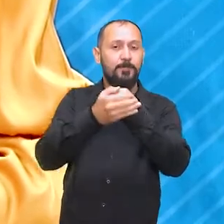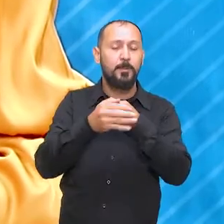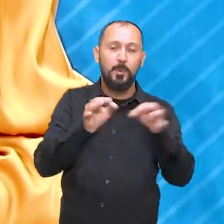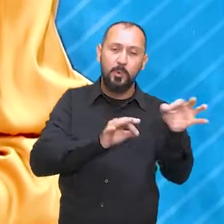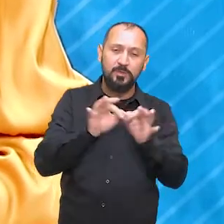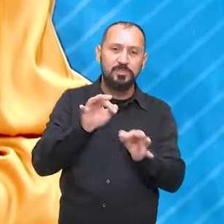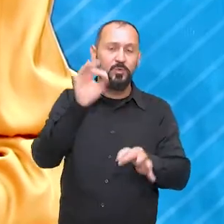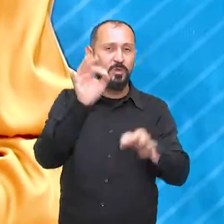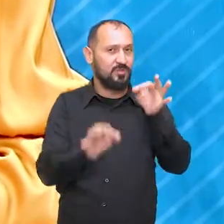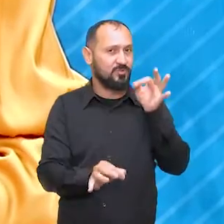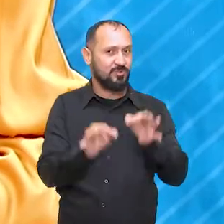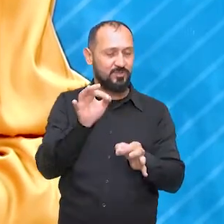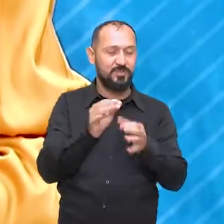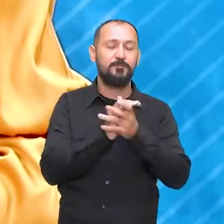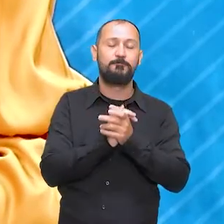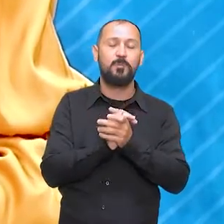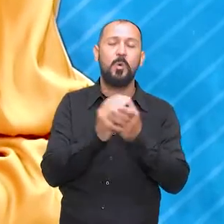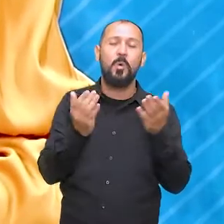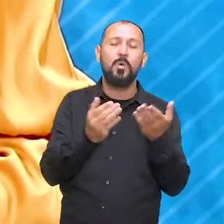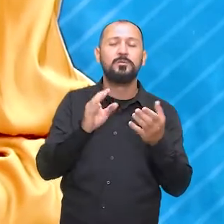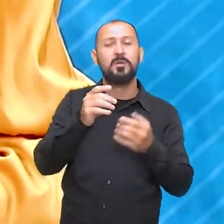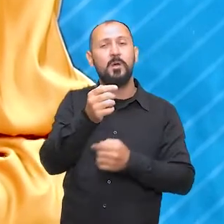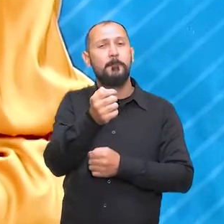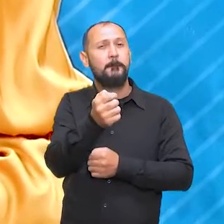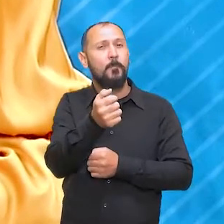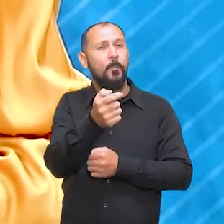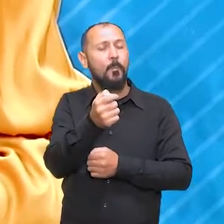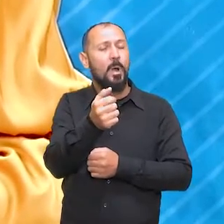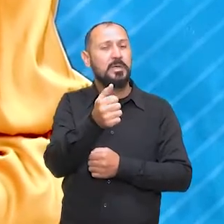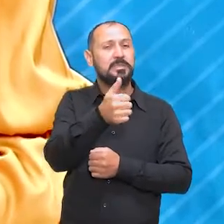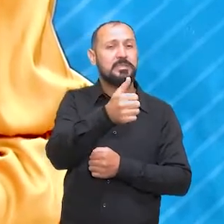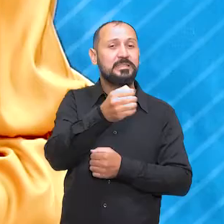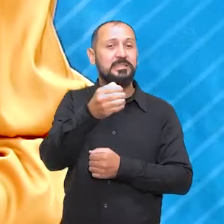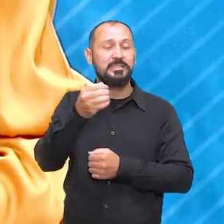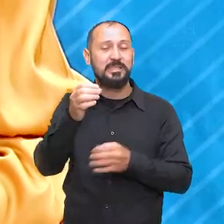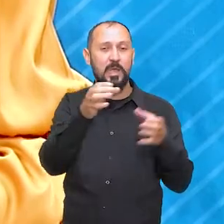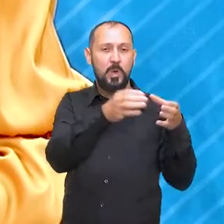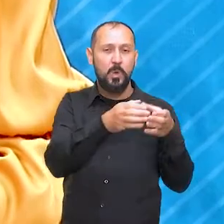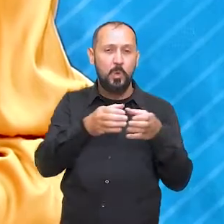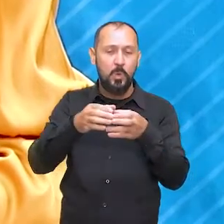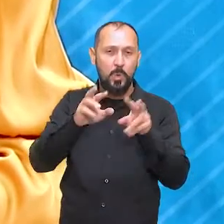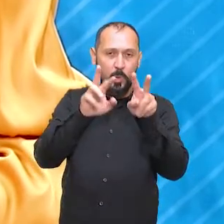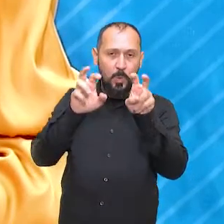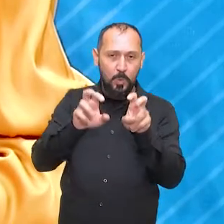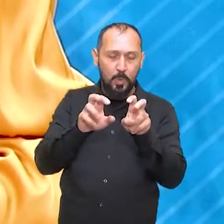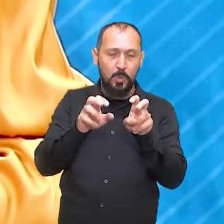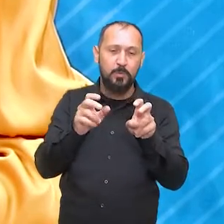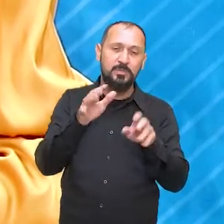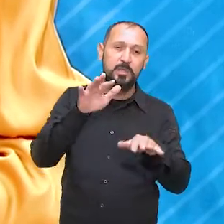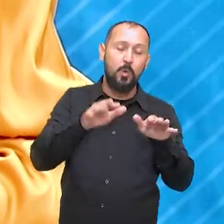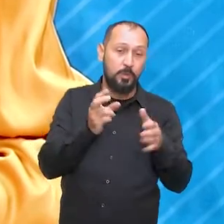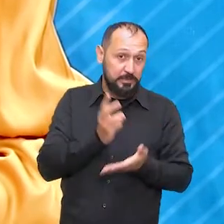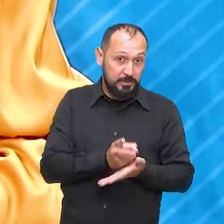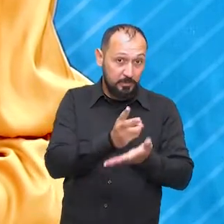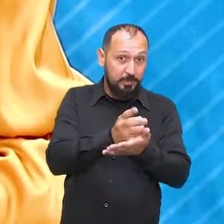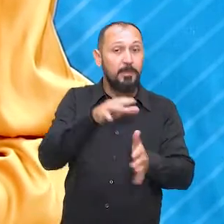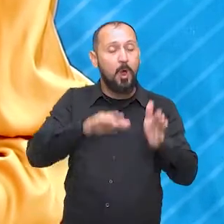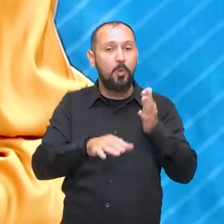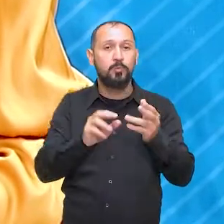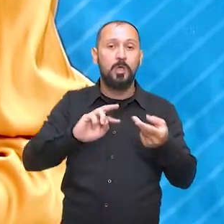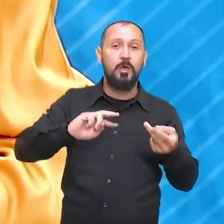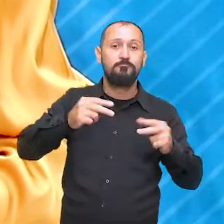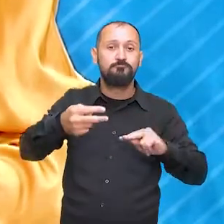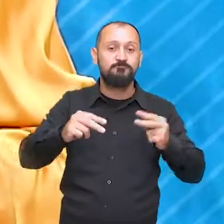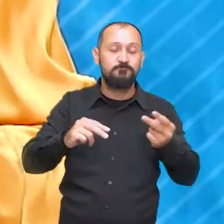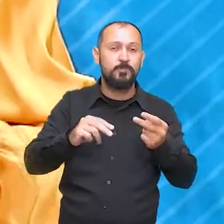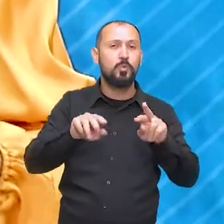sociedade e do ordenamento jurídico. Atualmente, são mais de 100 comissões, entre permanentes e temporárias,